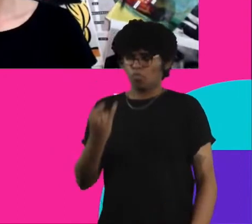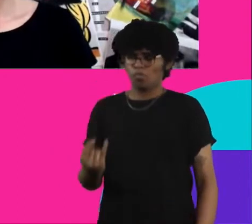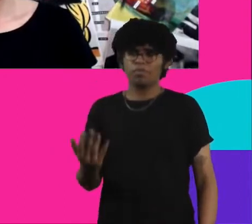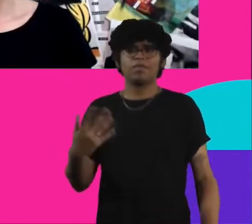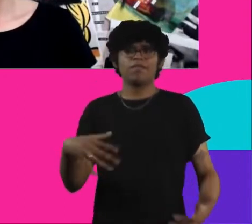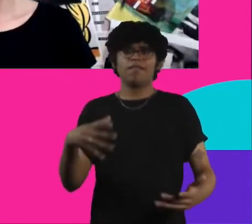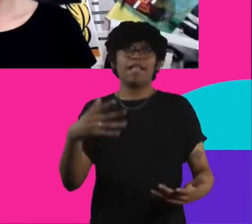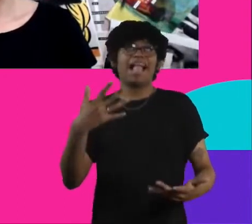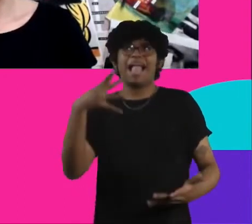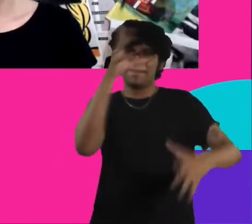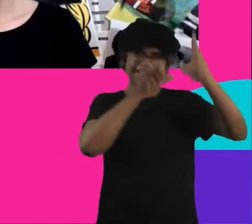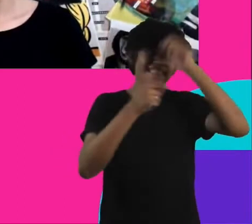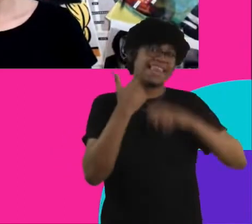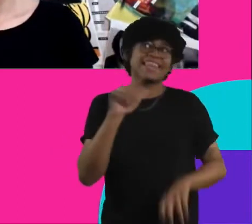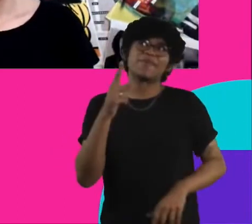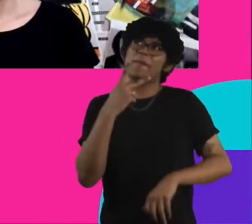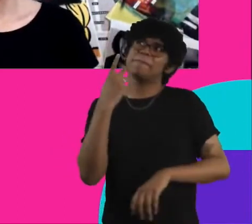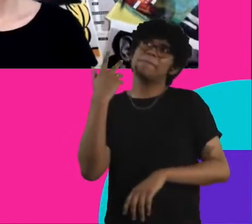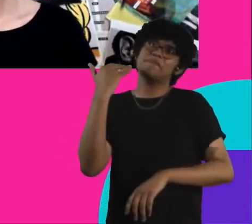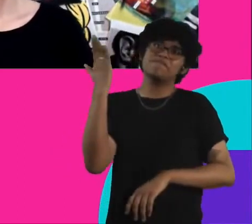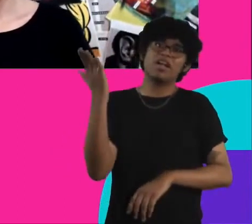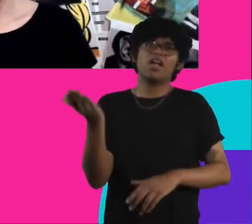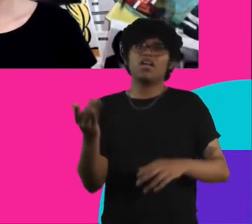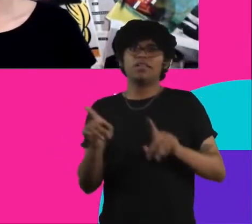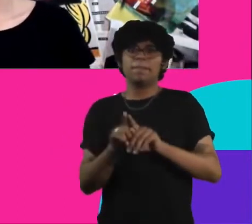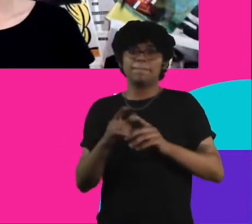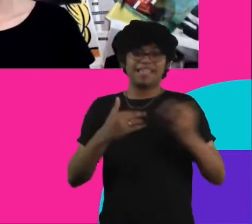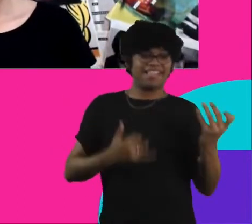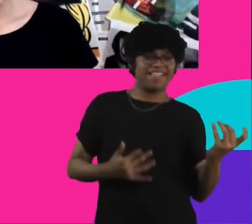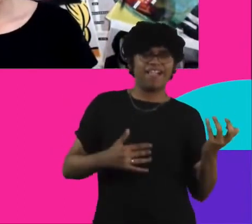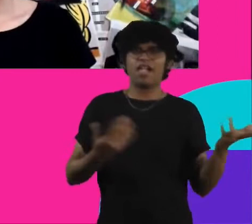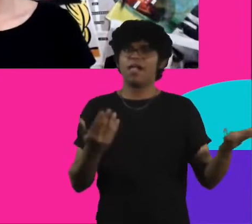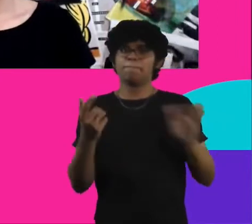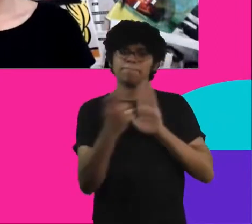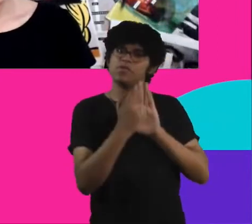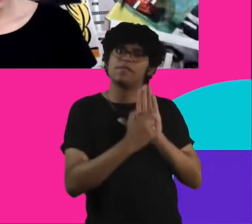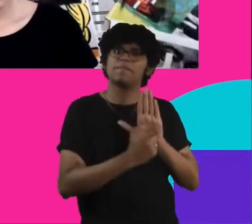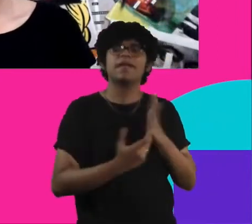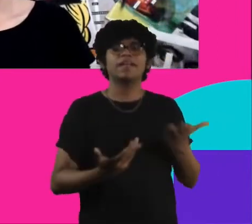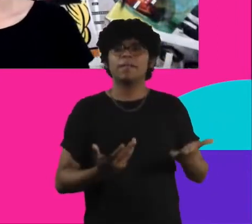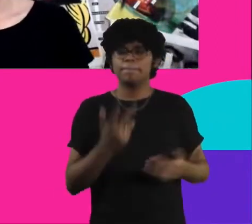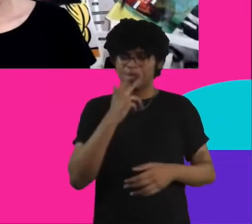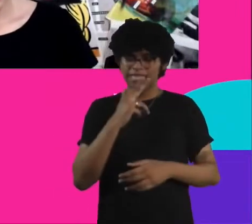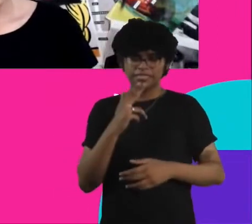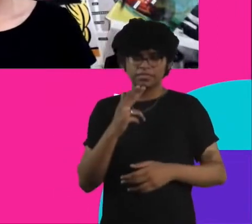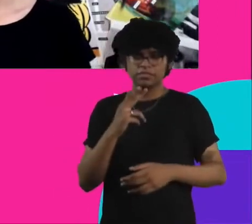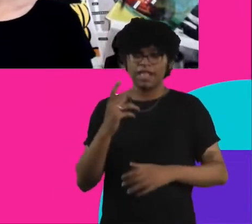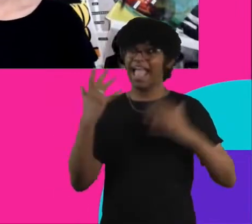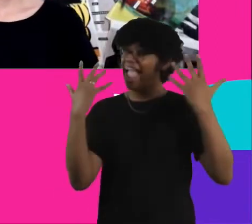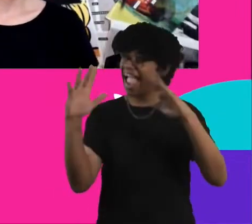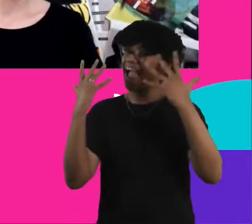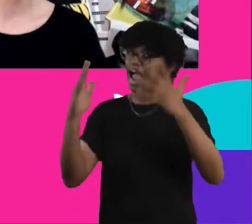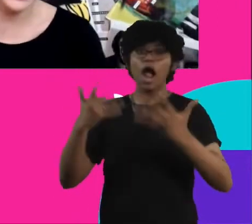aprender uma língua estrangeira, o processo de aprender um instrumento, o processo de aprender a programar. Parece que a gente só comemora quando pega lá o